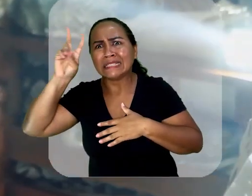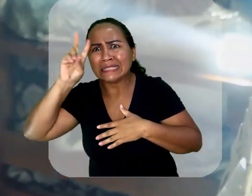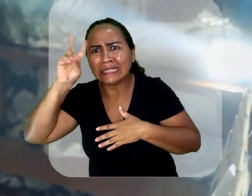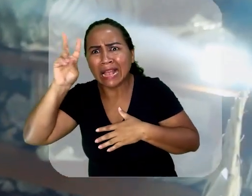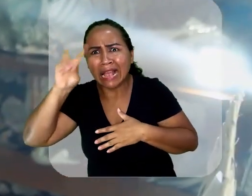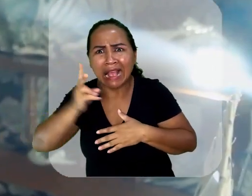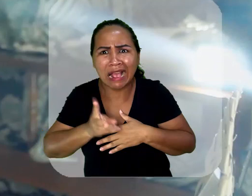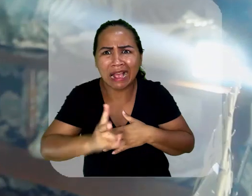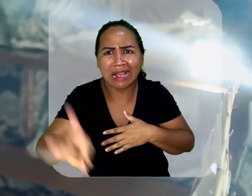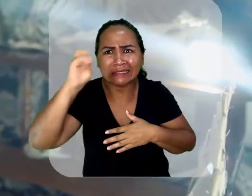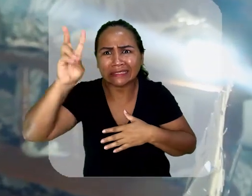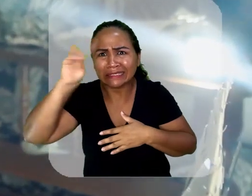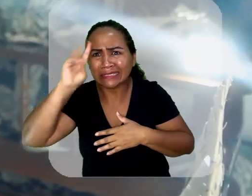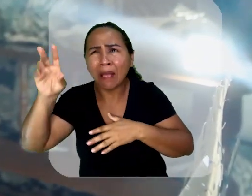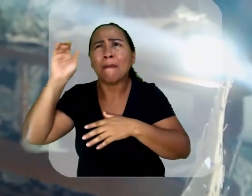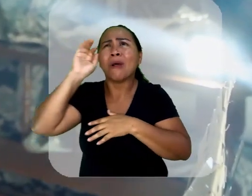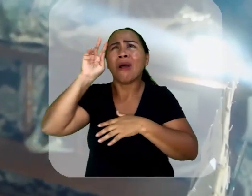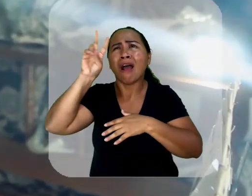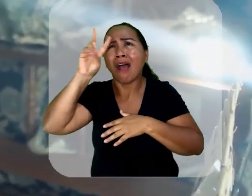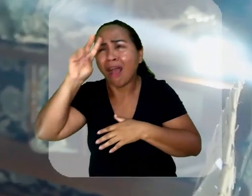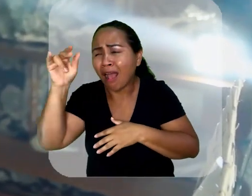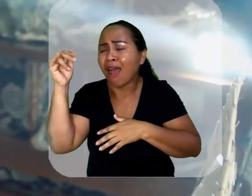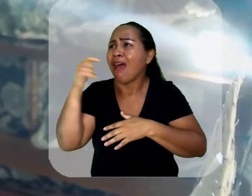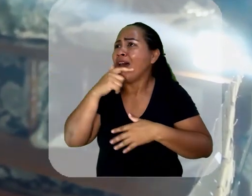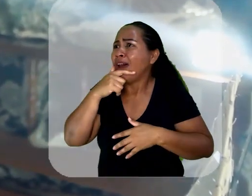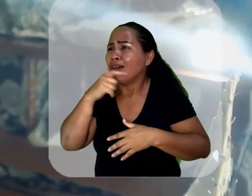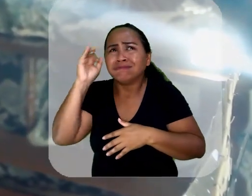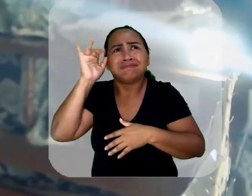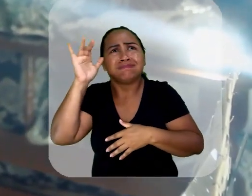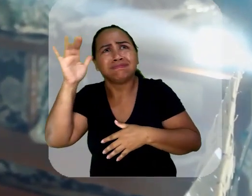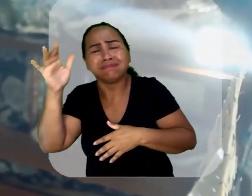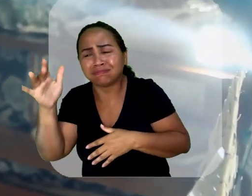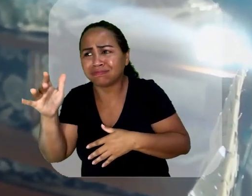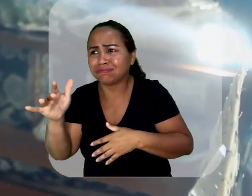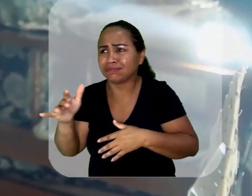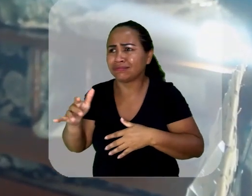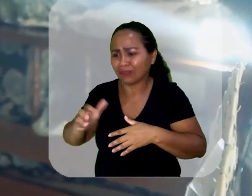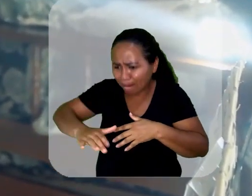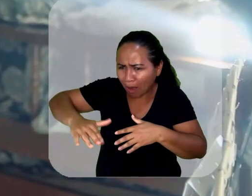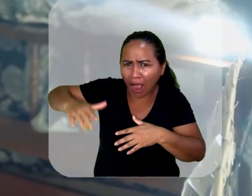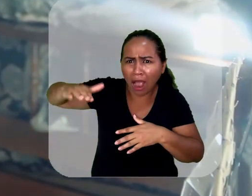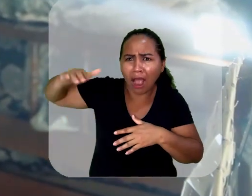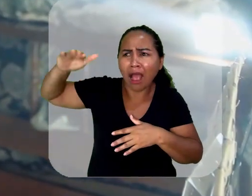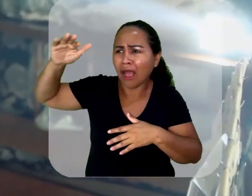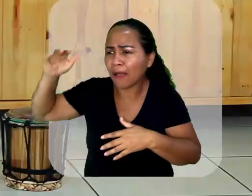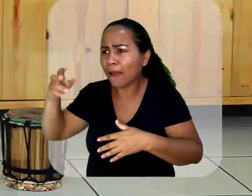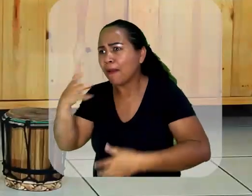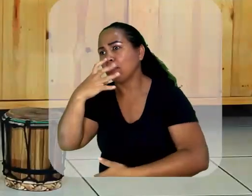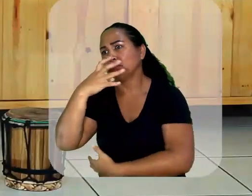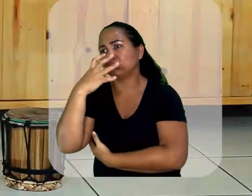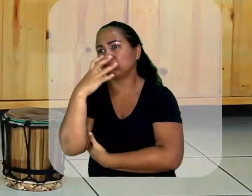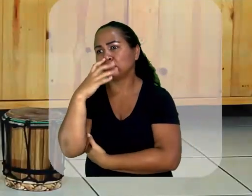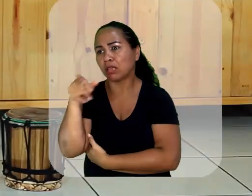meus sonhos, passeiam vultos dos meninos e meninas correndo para pular no açude, brincando de pegar a barra, subindo as árvores e